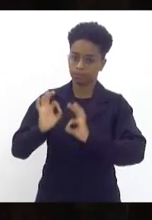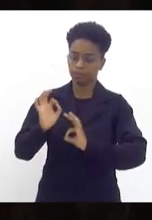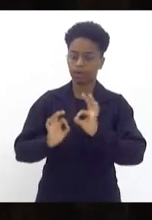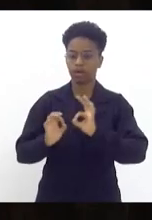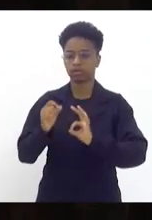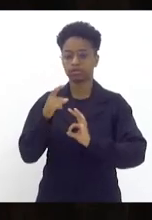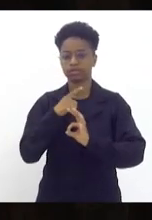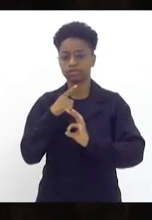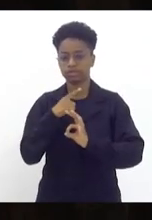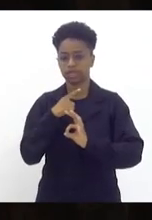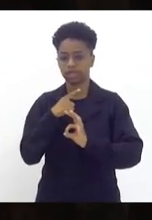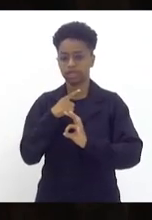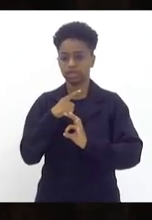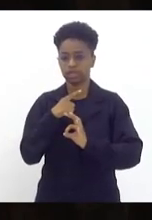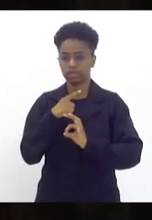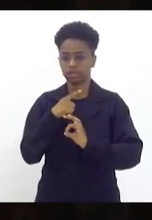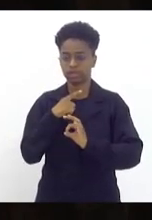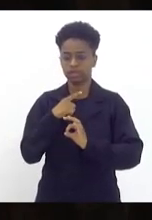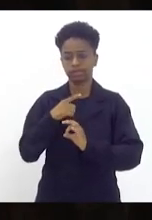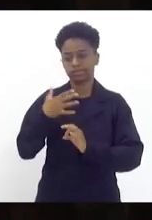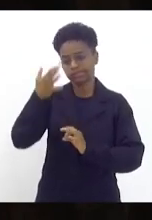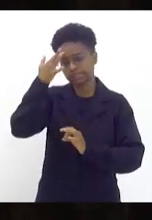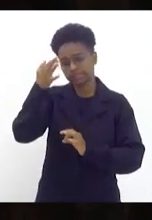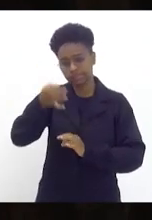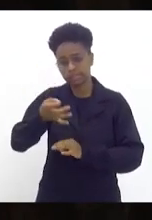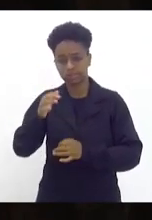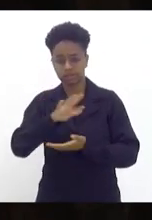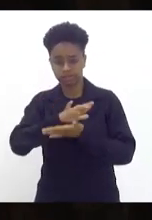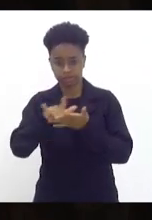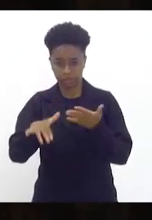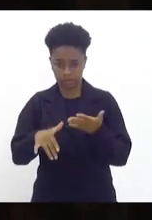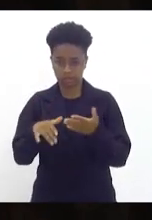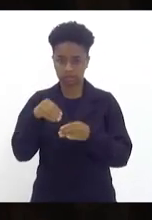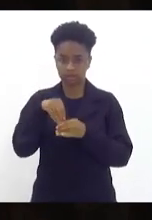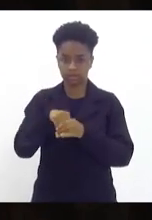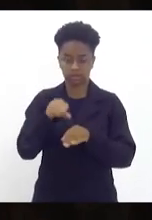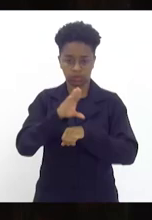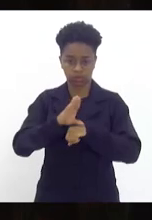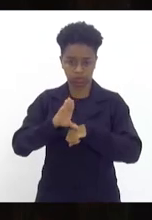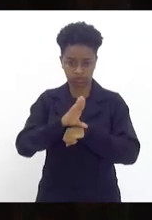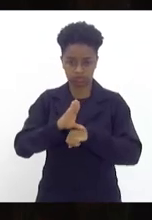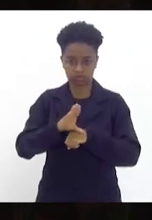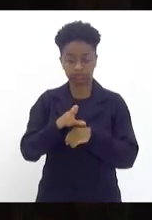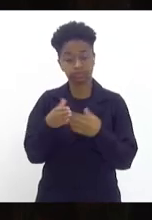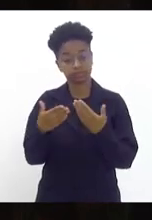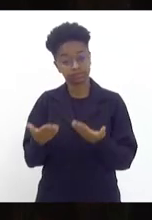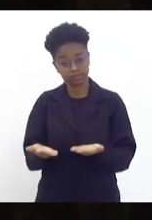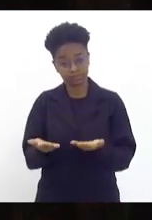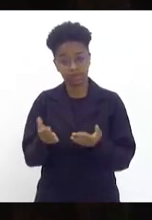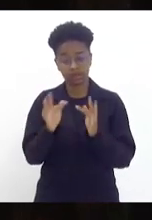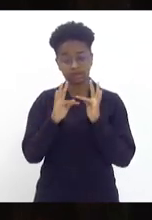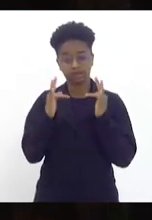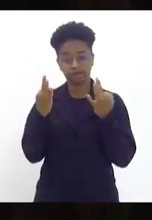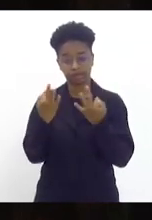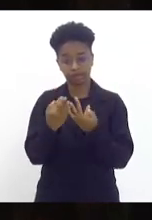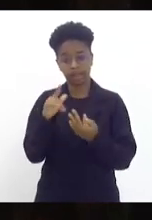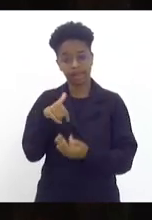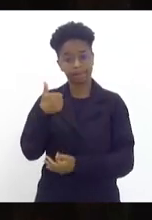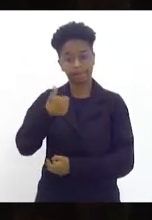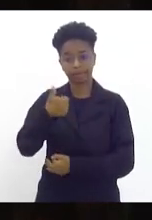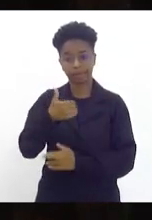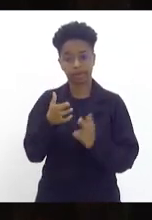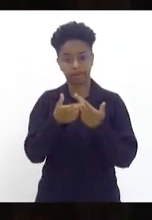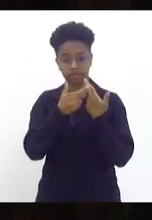dizer, nós temos pluralidade de convicções na nossa Constituição. Né, e a família é o primeiro